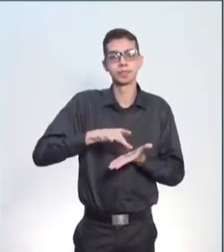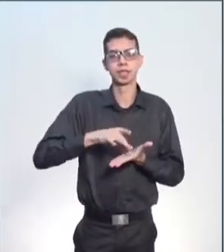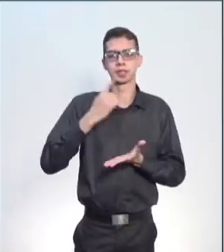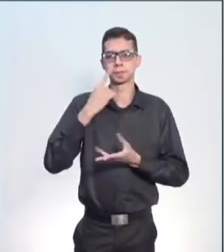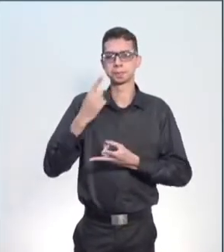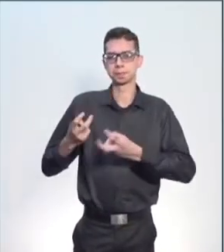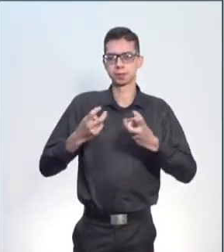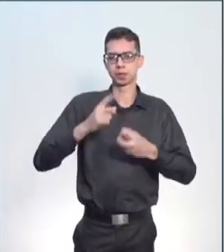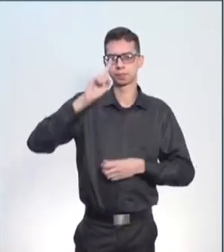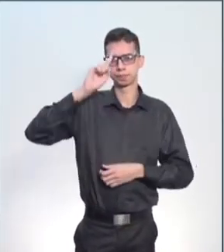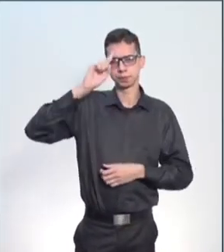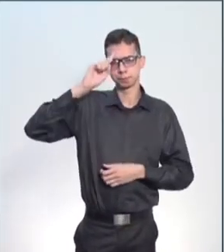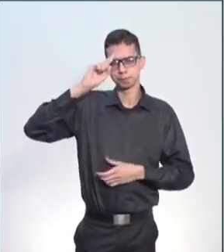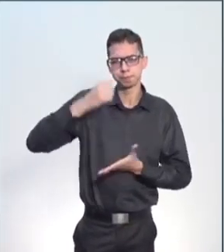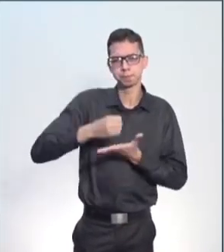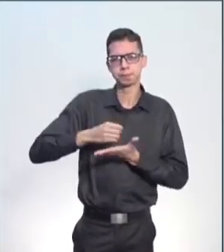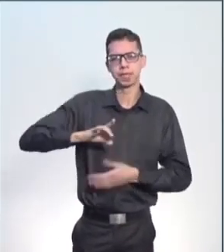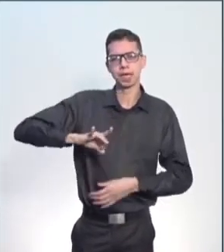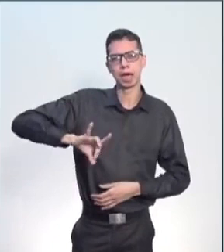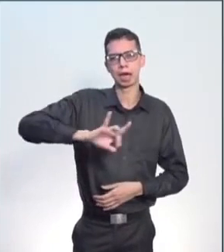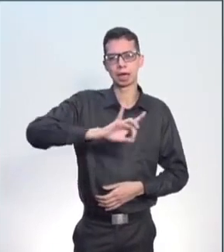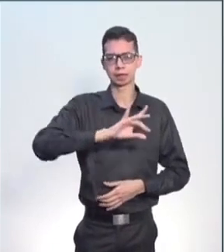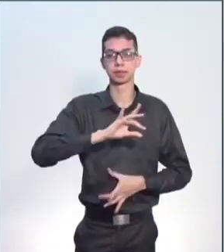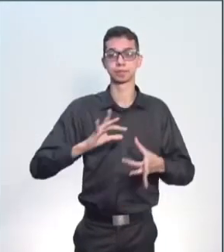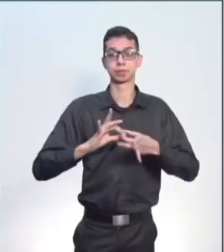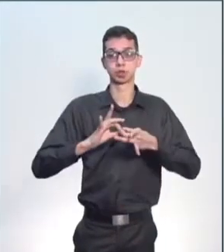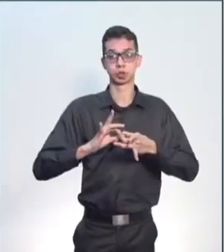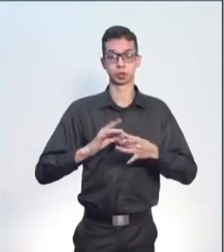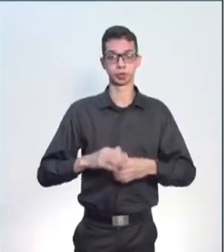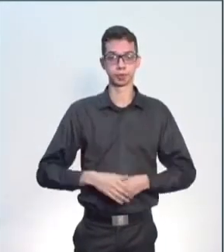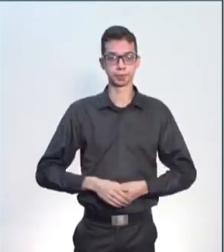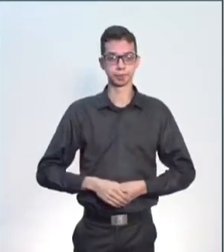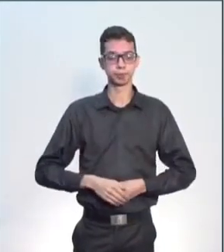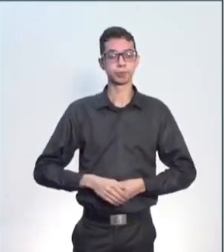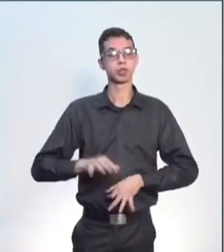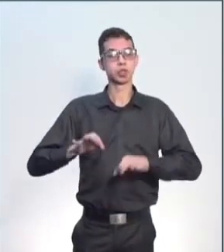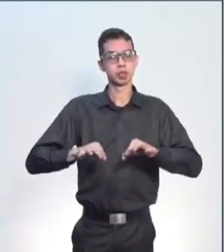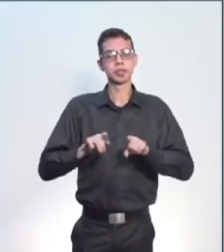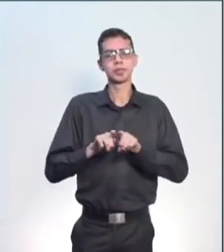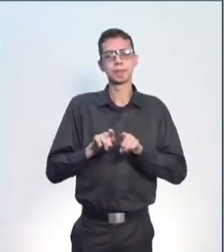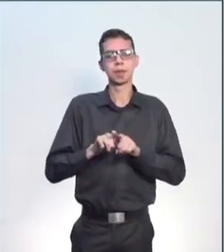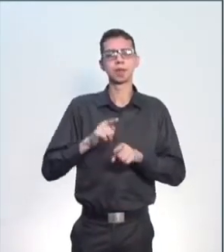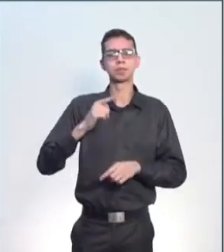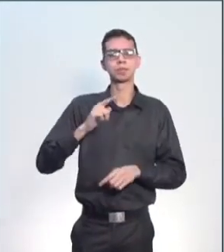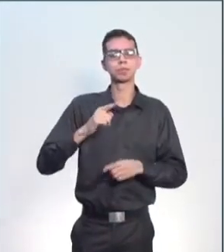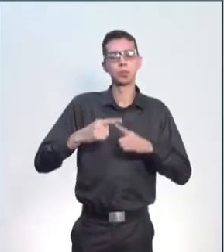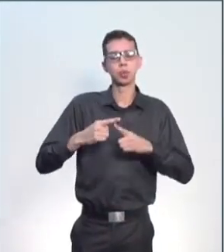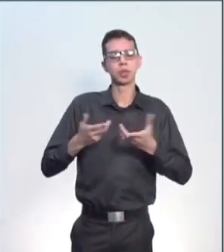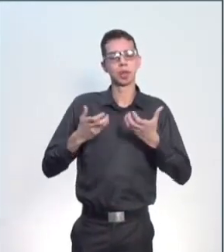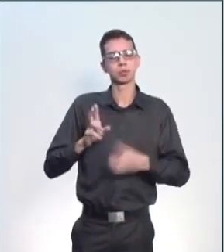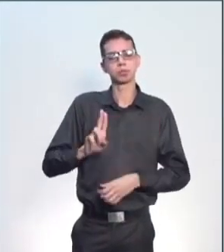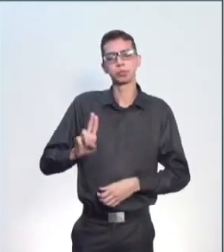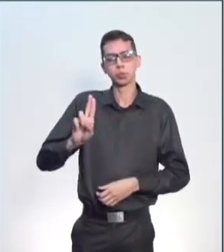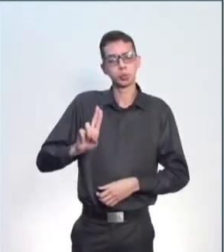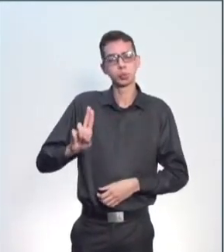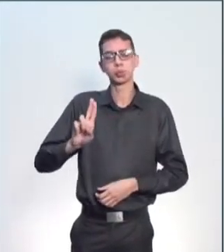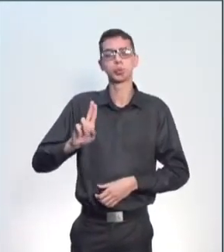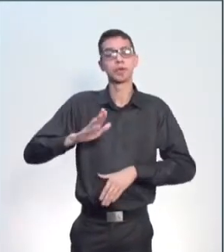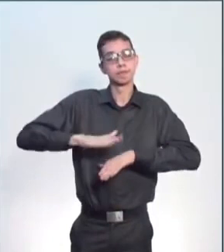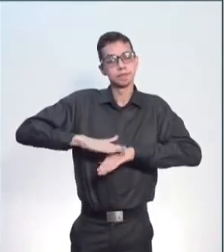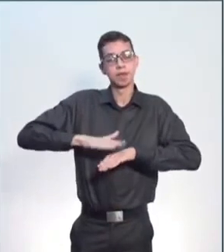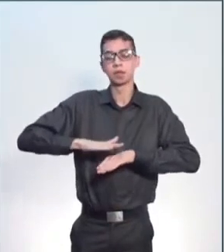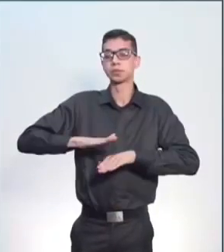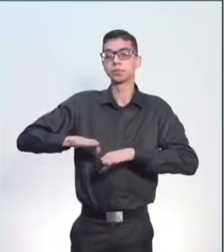uns homens a outros é menos a sua debilidade do que um certo instinto de sociabilidade,